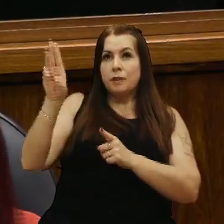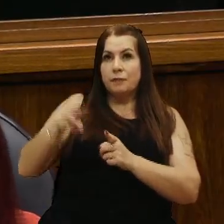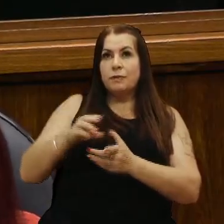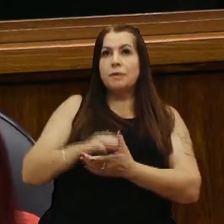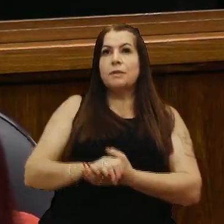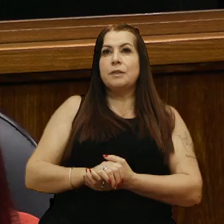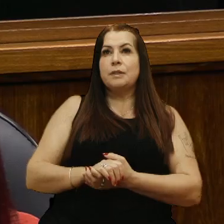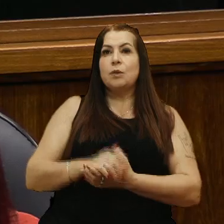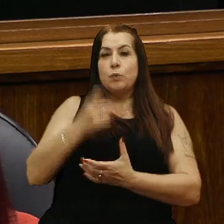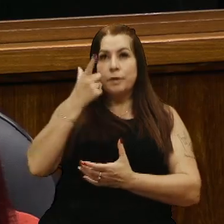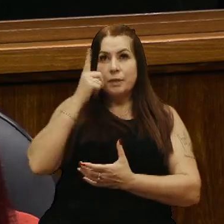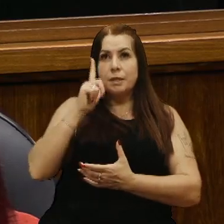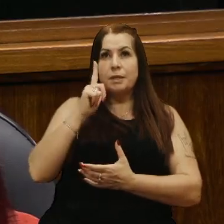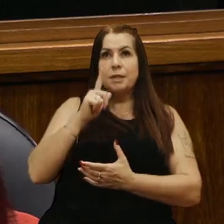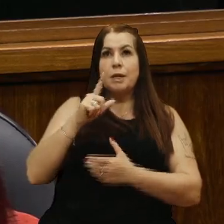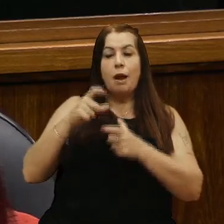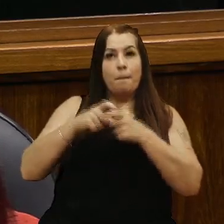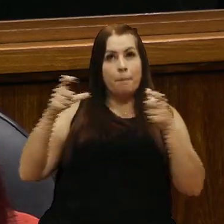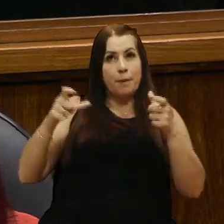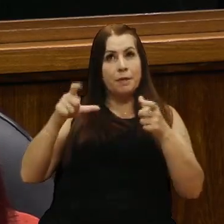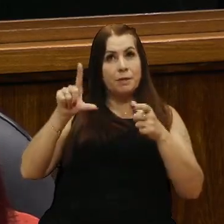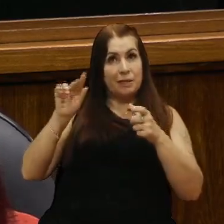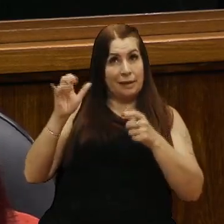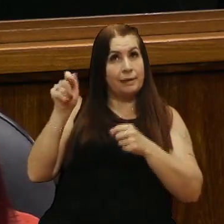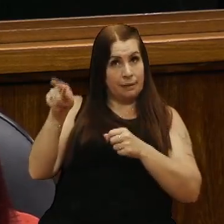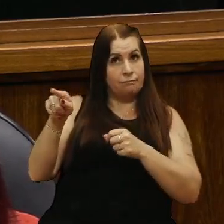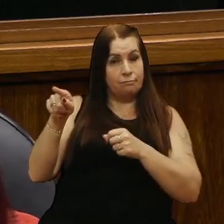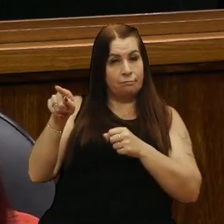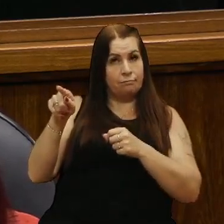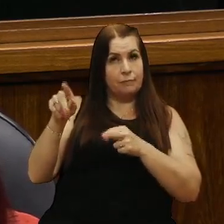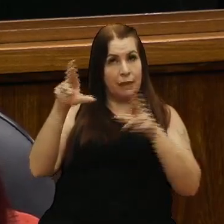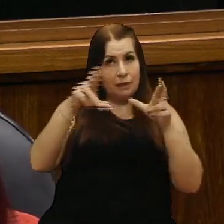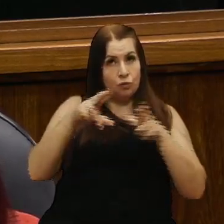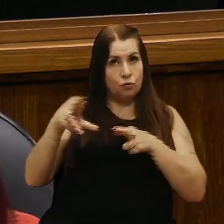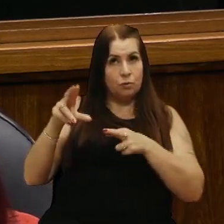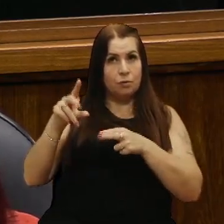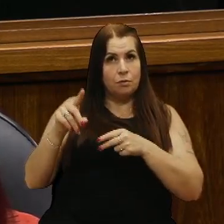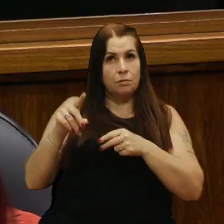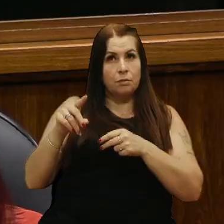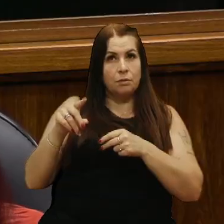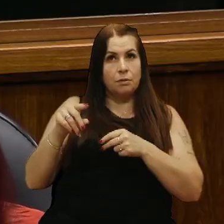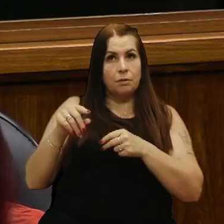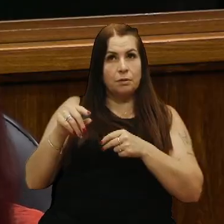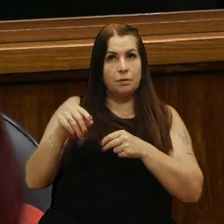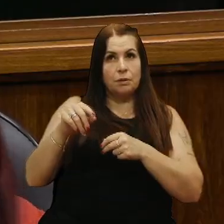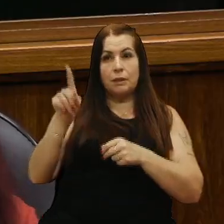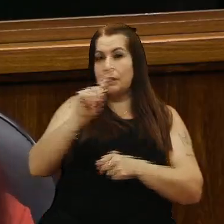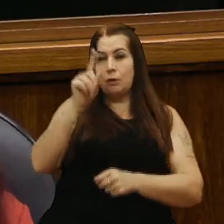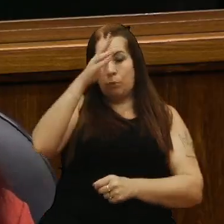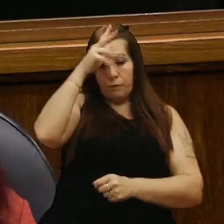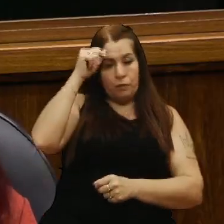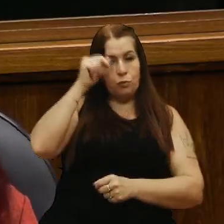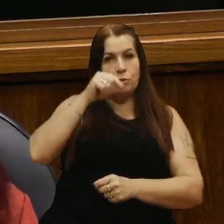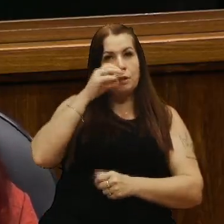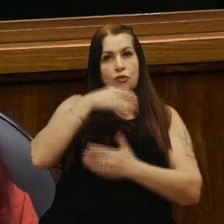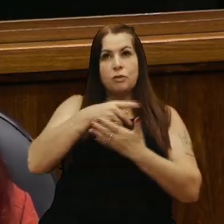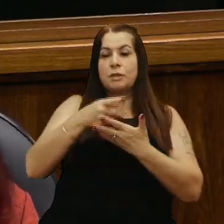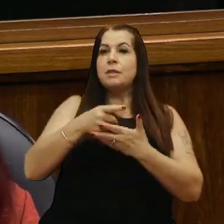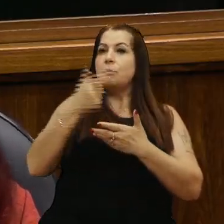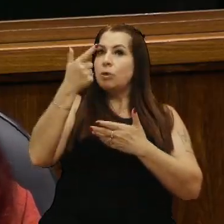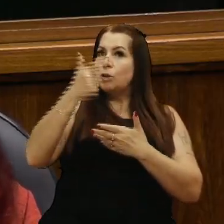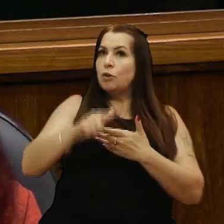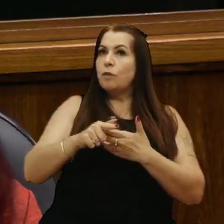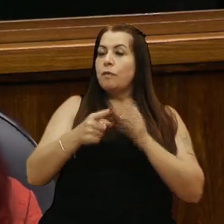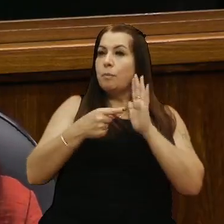Visate que a gente conseguiu a ampliação de linhas lá naquela região. Não com a prefeitura aqui de Caxias do Sul. Porque a prefeitura, mais uma